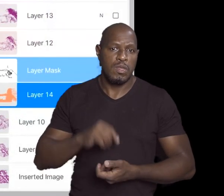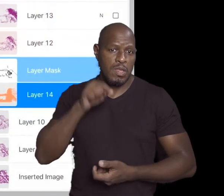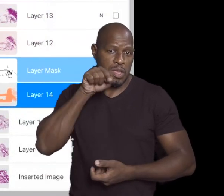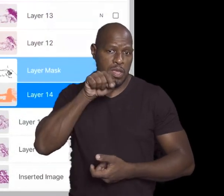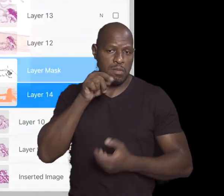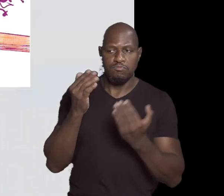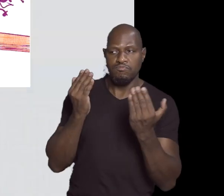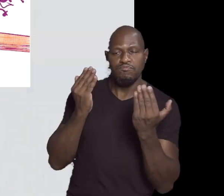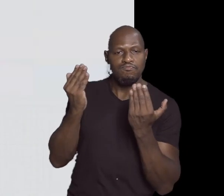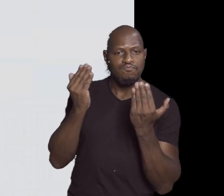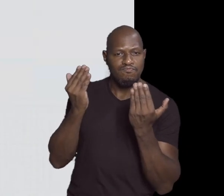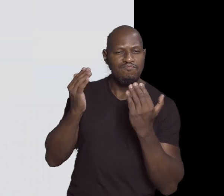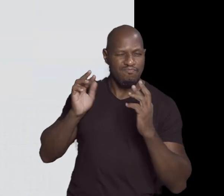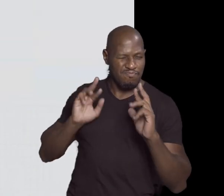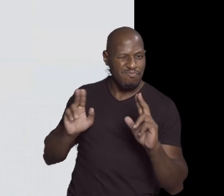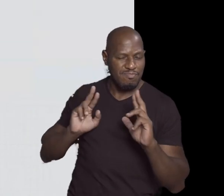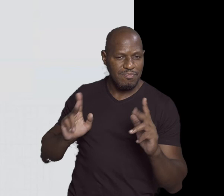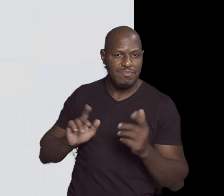desse aqui.